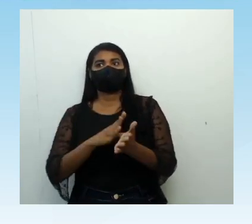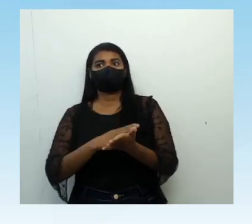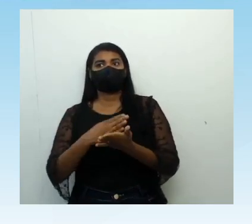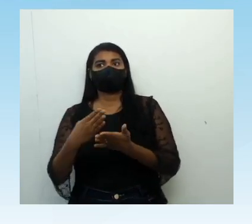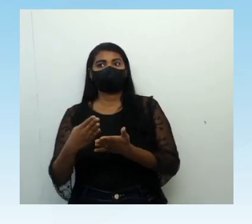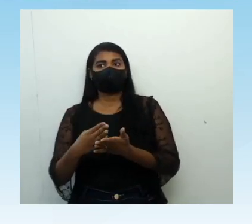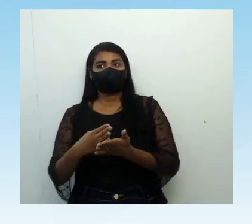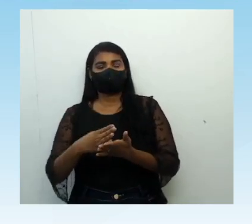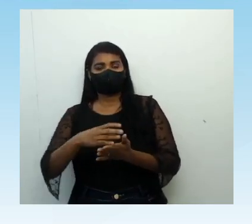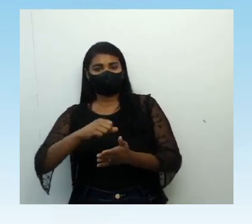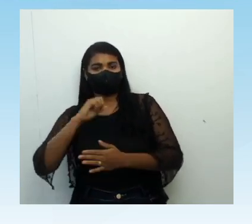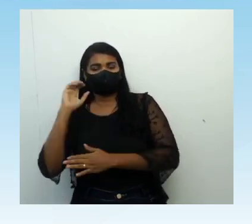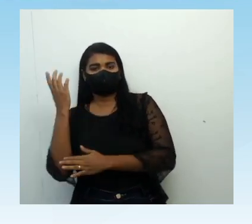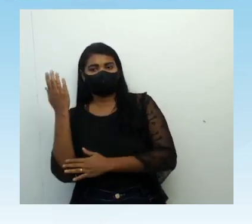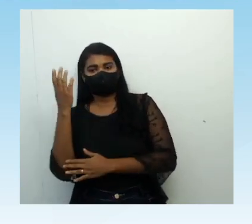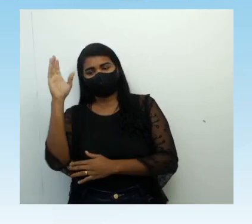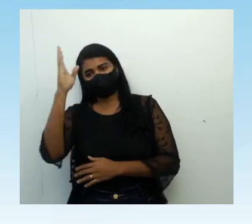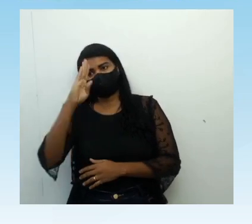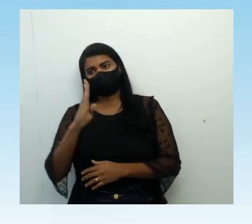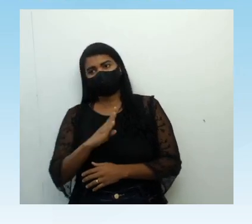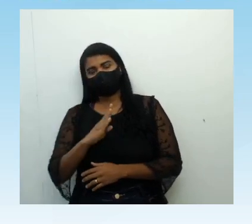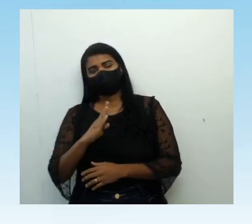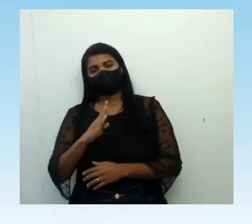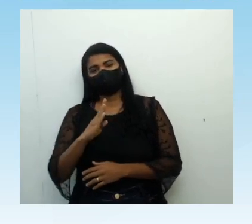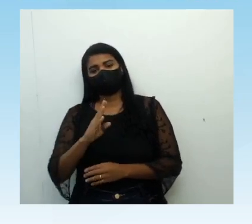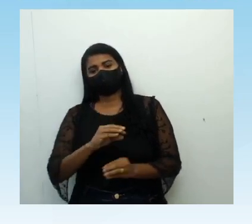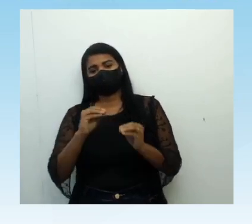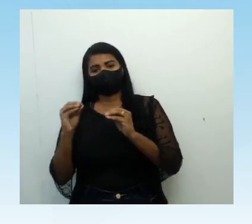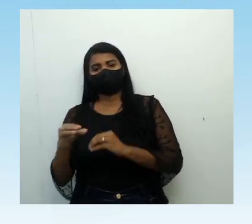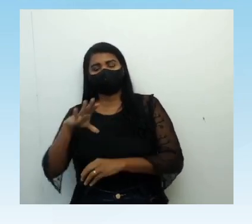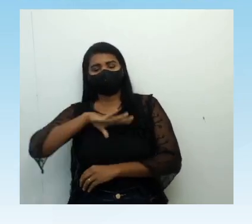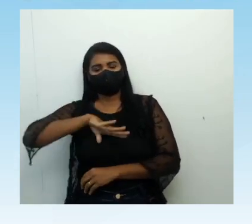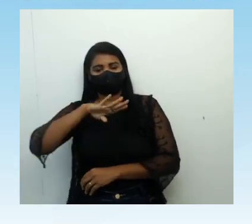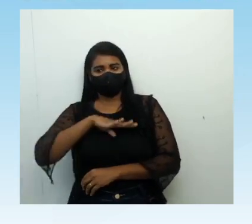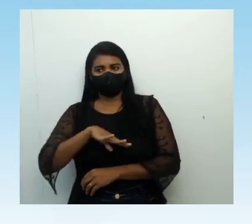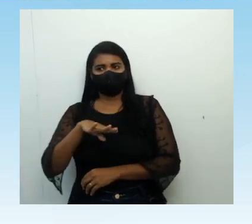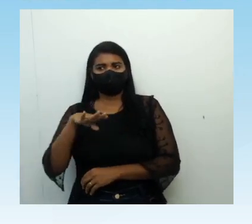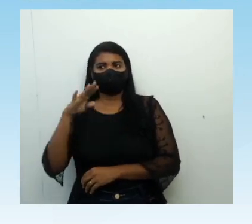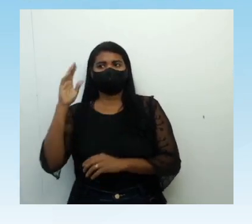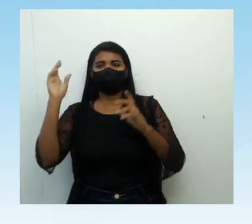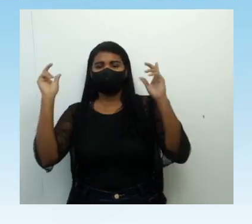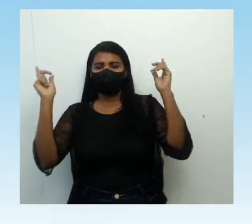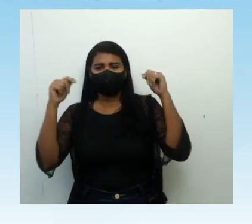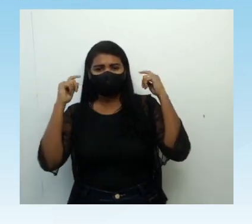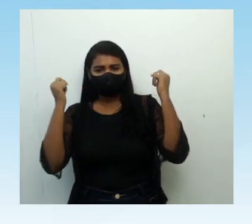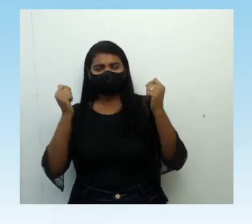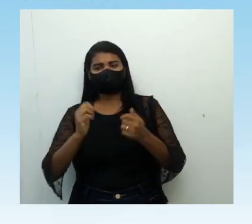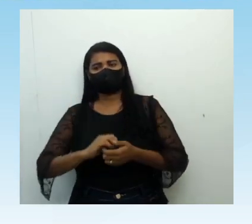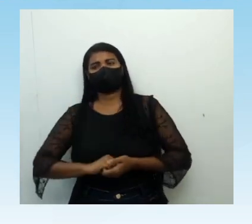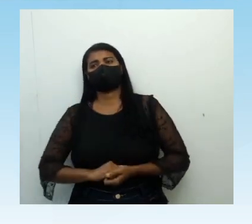tirar mesmo e jogar lá para Espanha e Portugal. Tiraram mesmo, exploraram nossa terrinha.